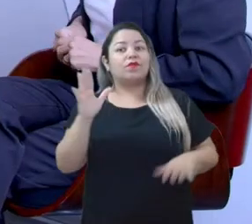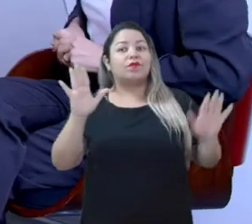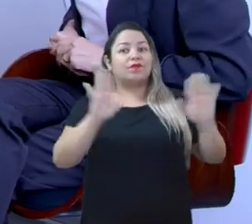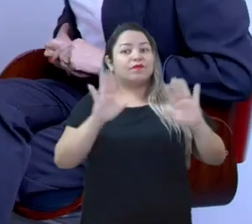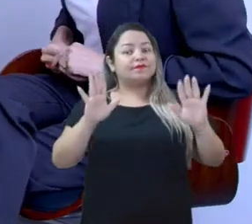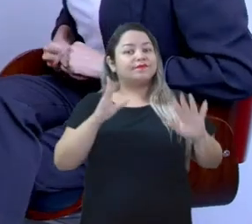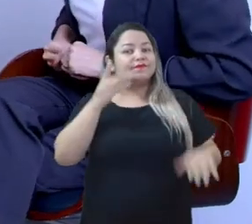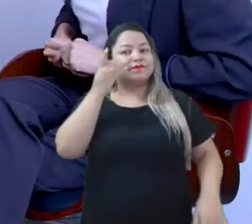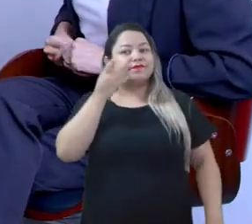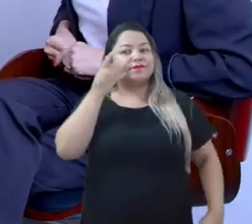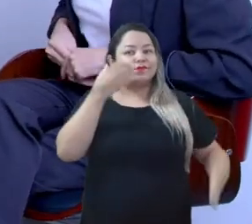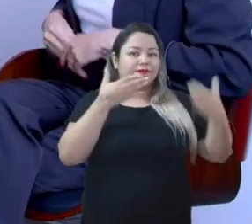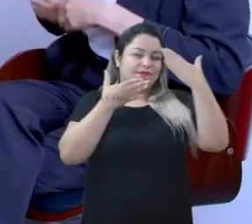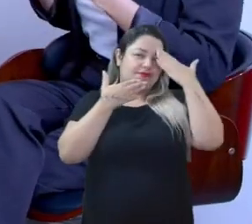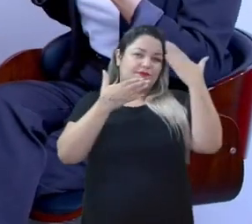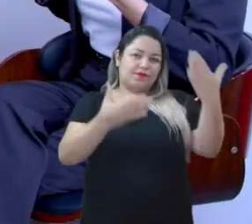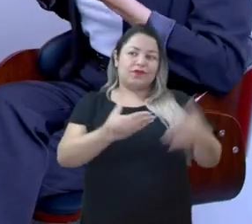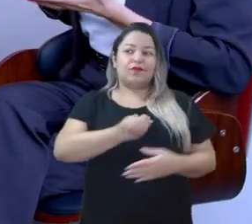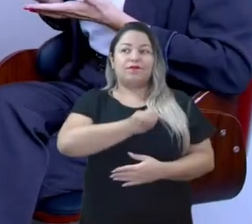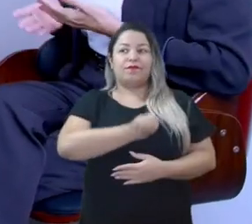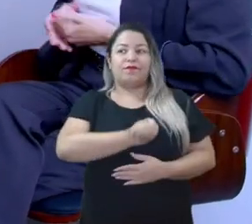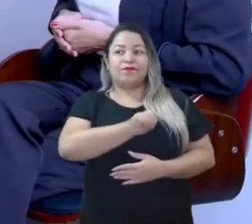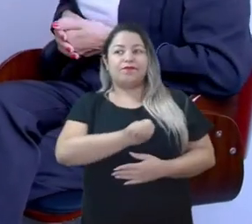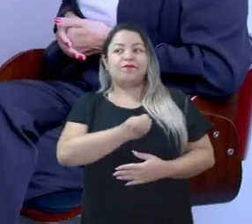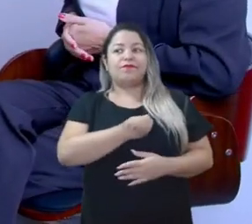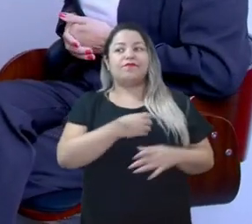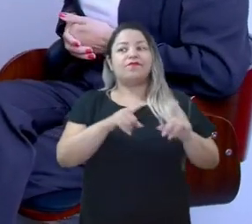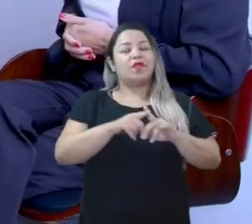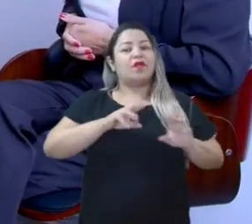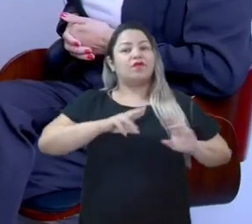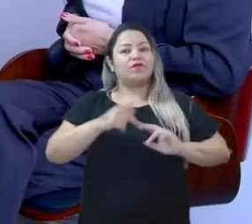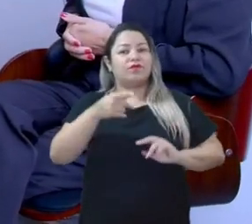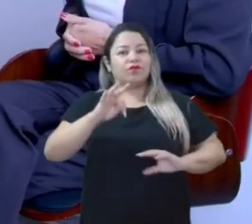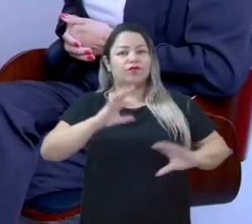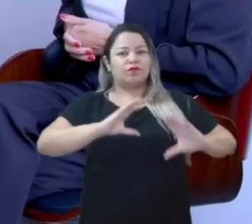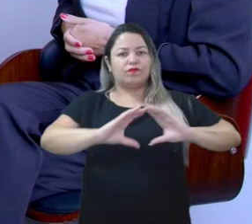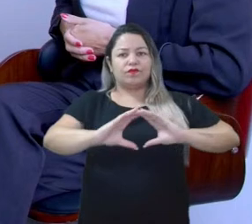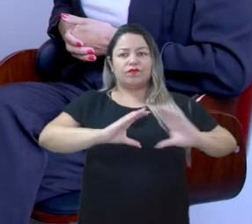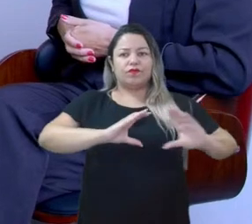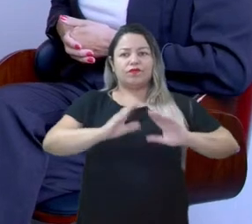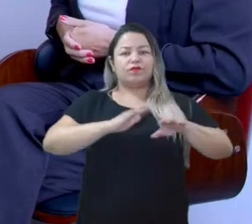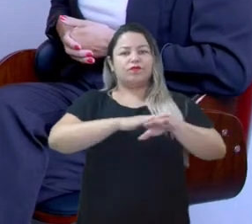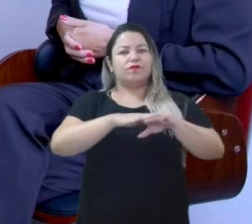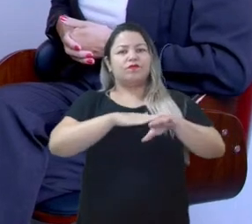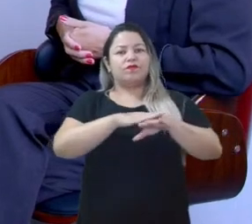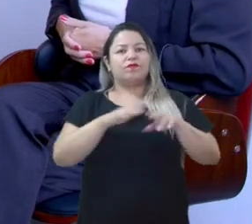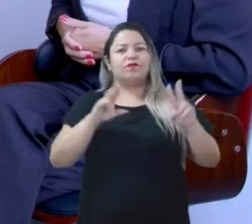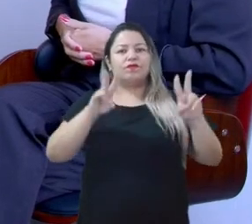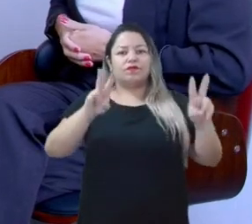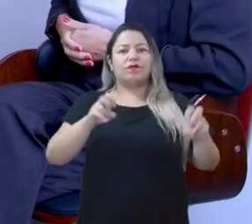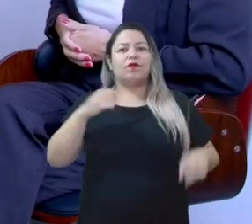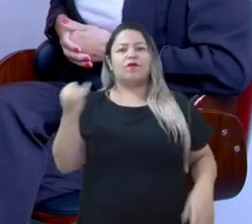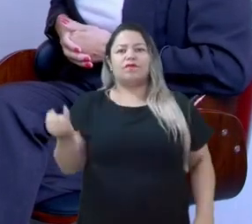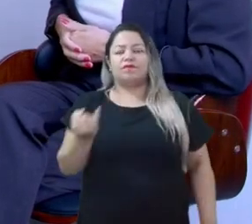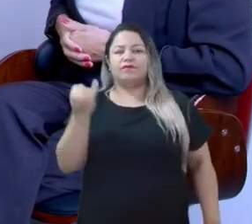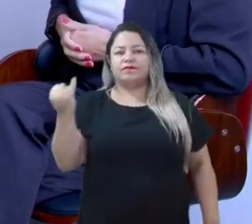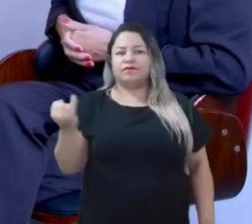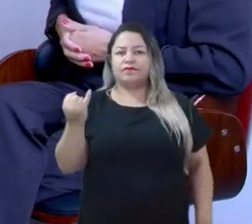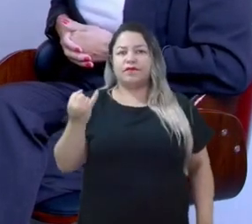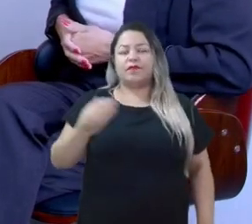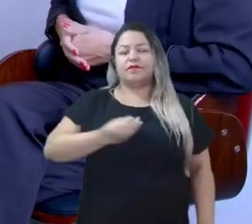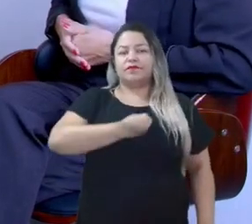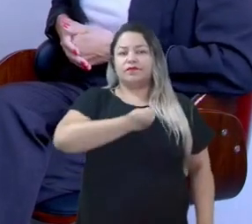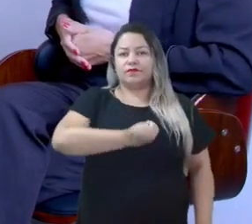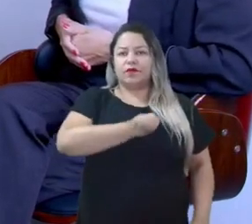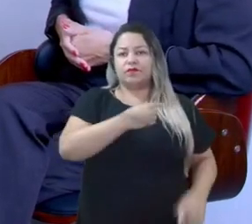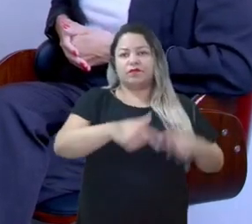muito obrigada por estar aqui na Rede PT de Comunicação para conversar com a gente sobre esse assunto que é tão importante para a vida do